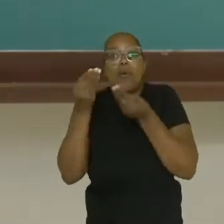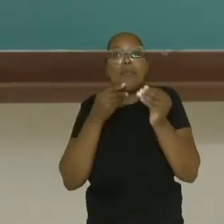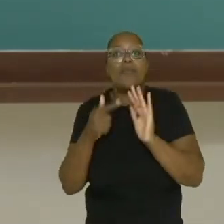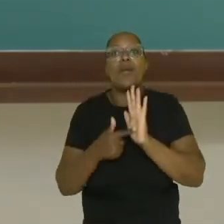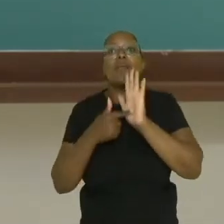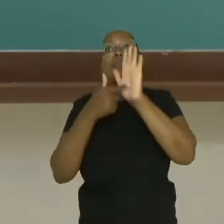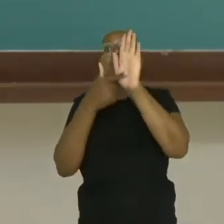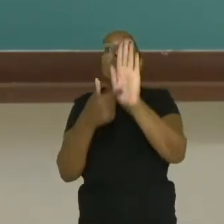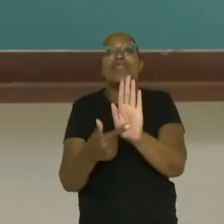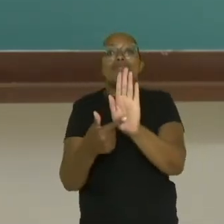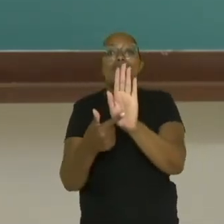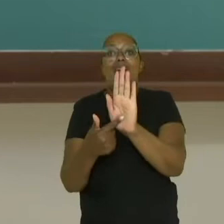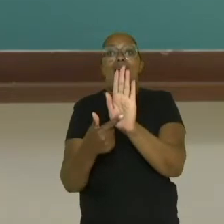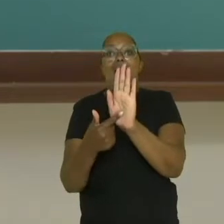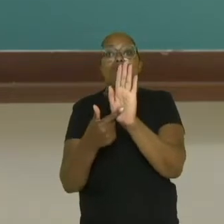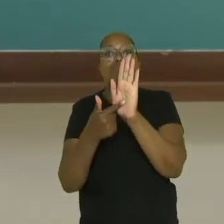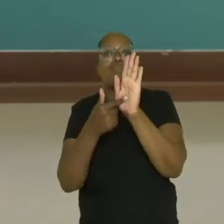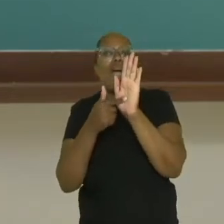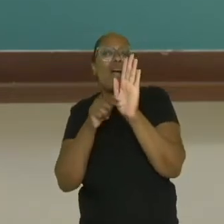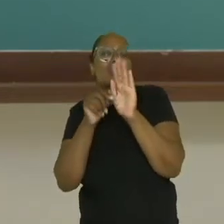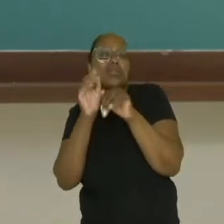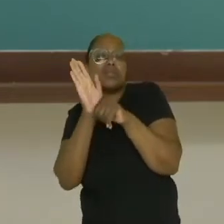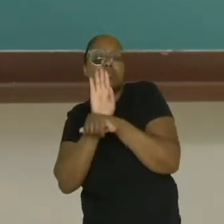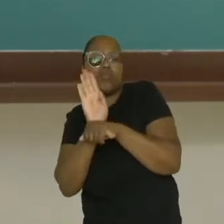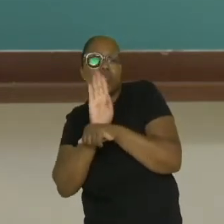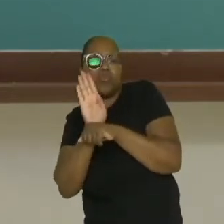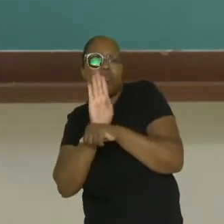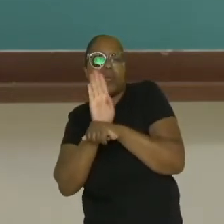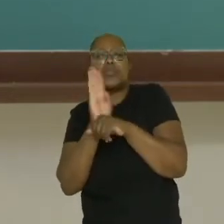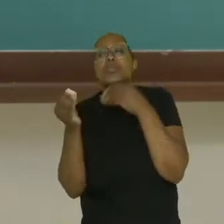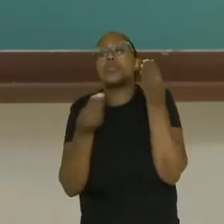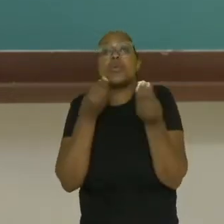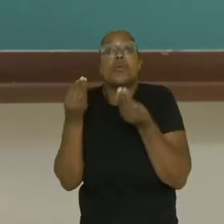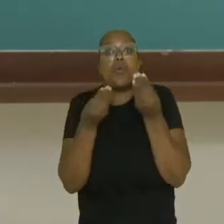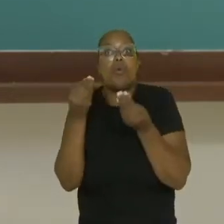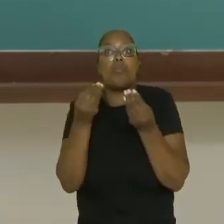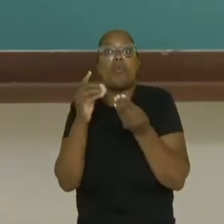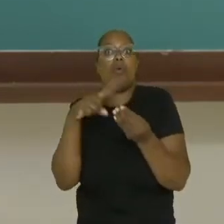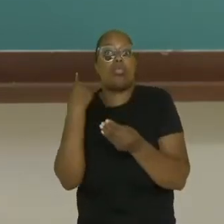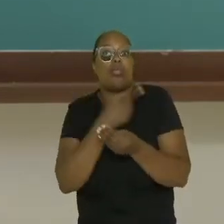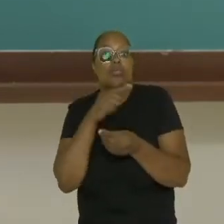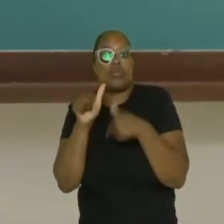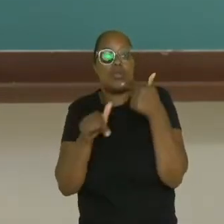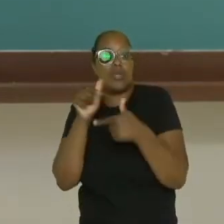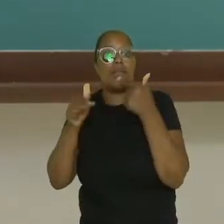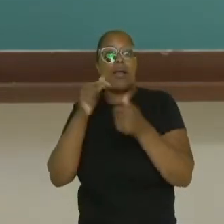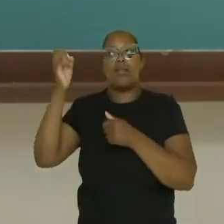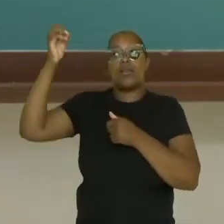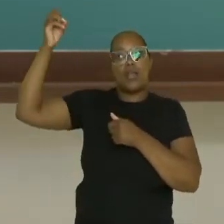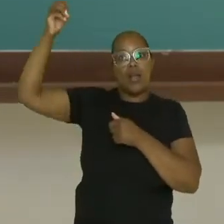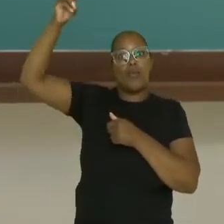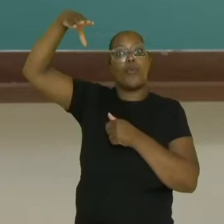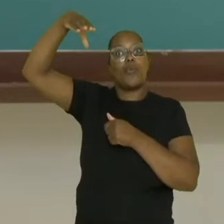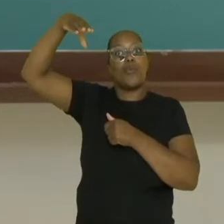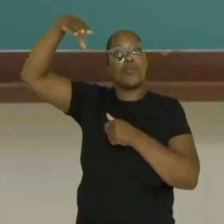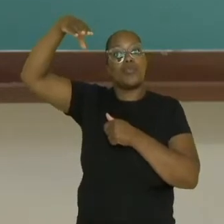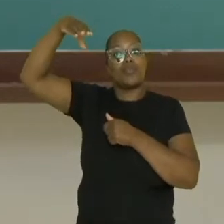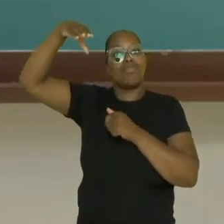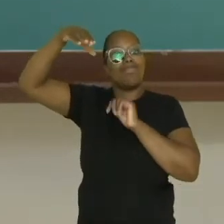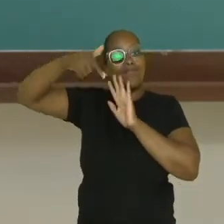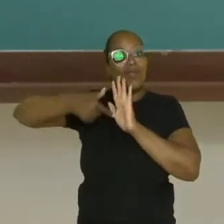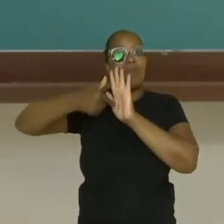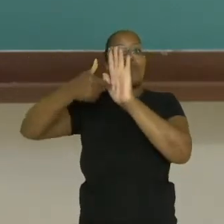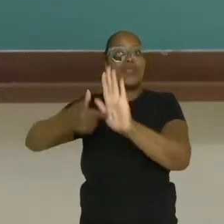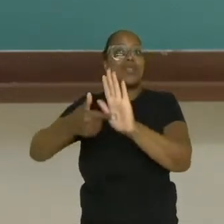à nossa volta, e aí nós vamos ter o trabalho da luz como algo